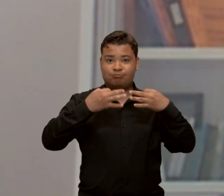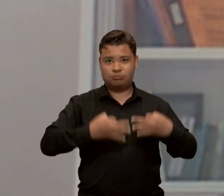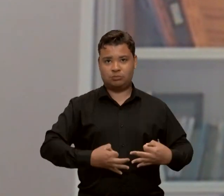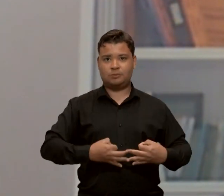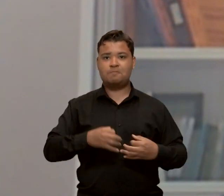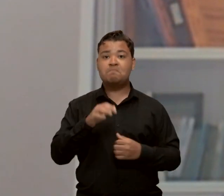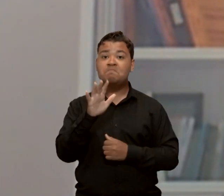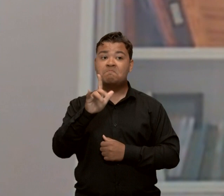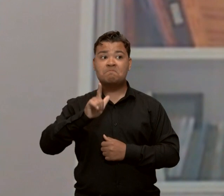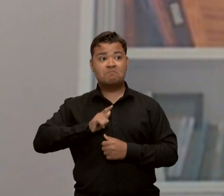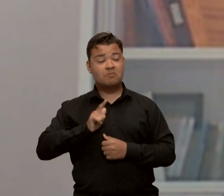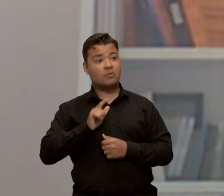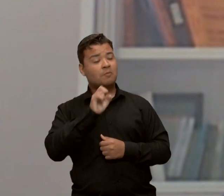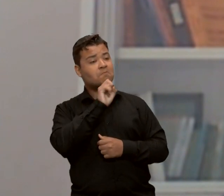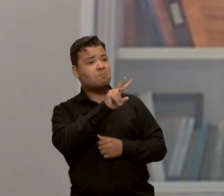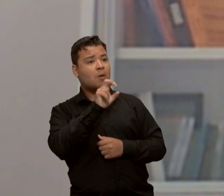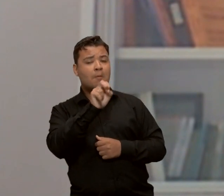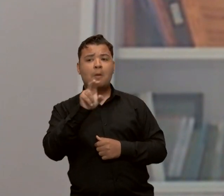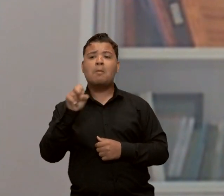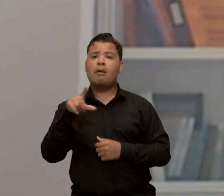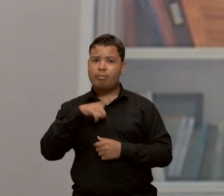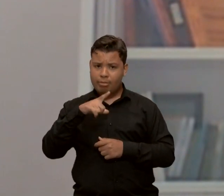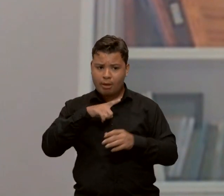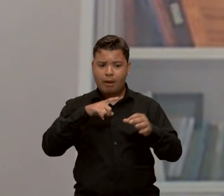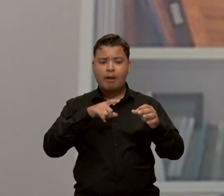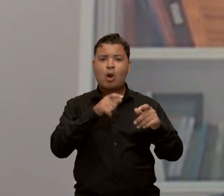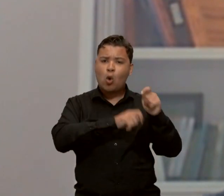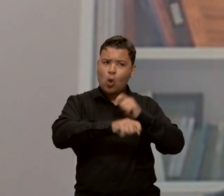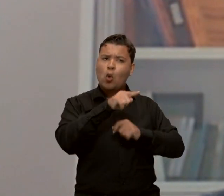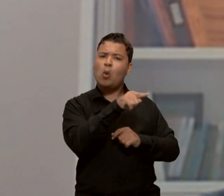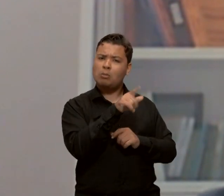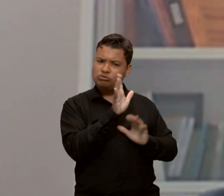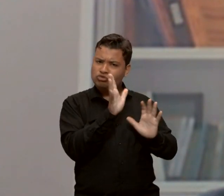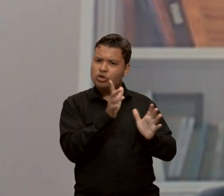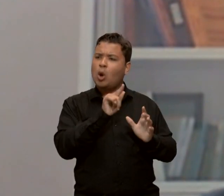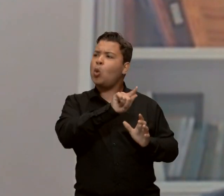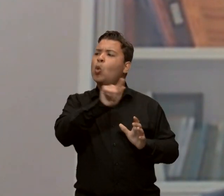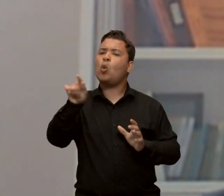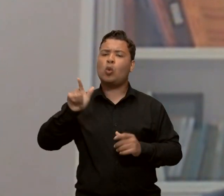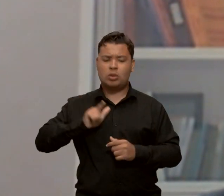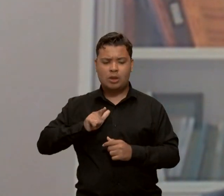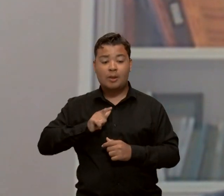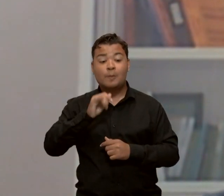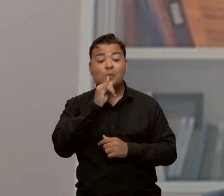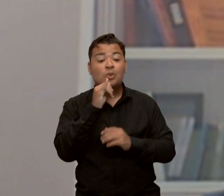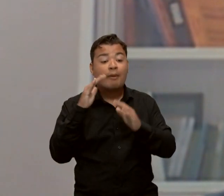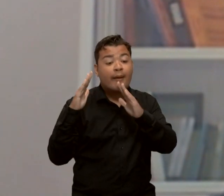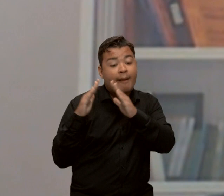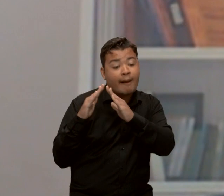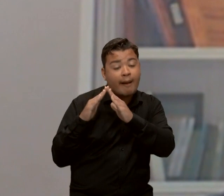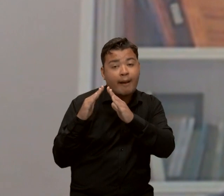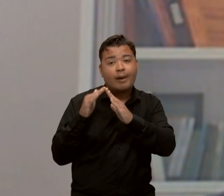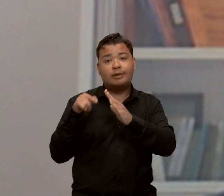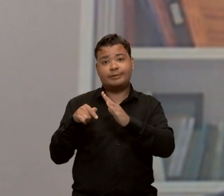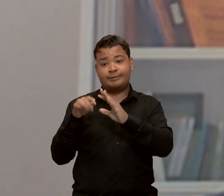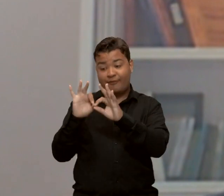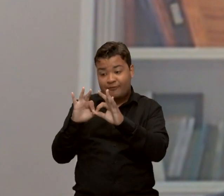de organização econômica em diversos ambientes. Na nossa própria casa, né, dentro da família,